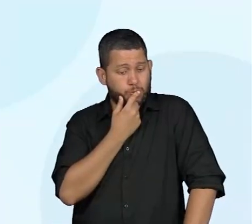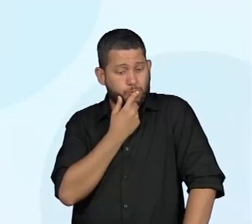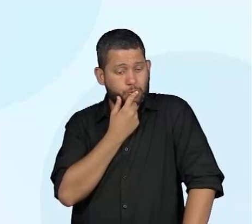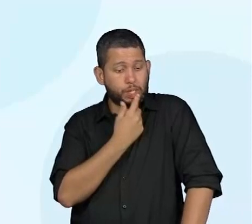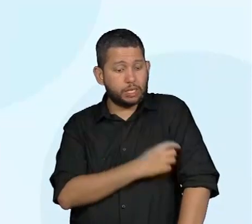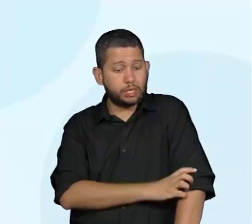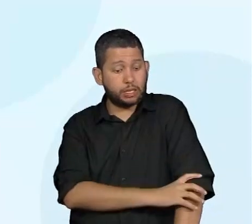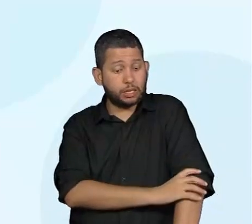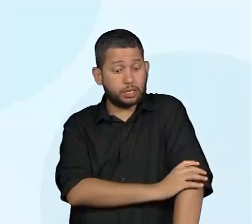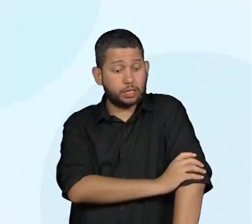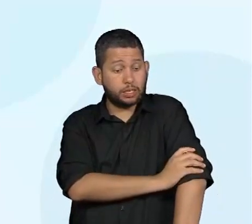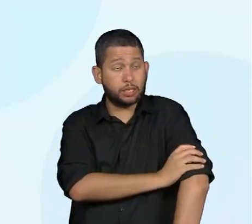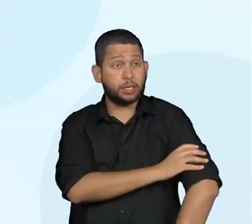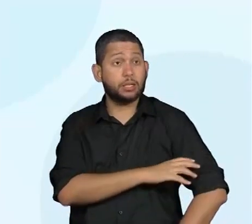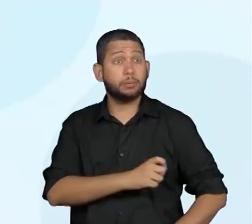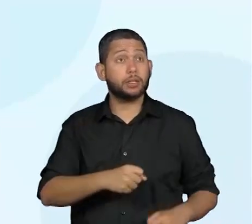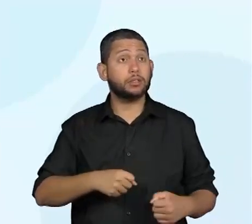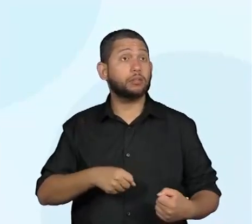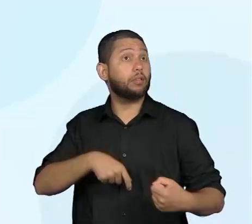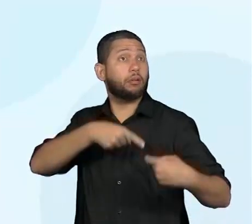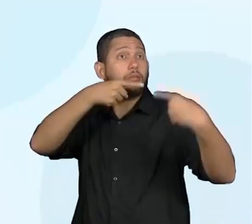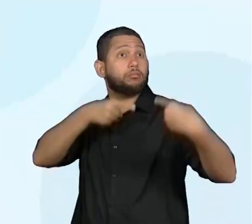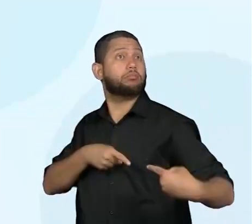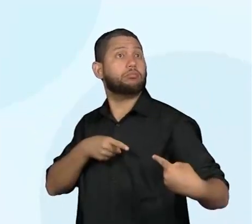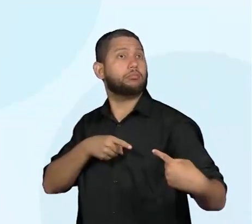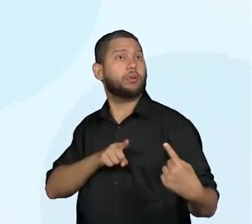é combate.